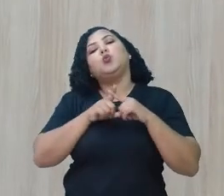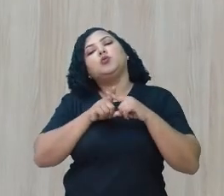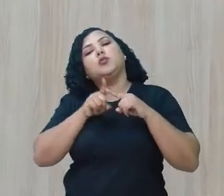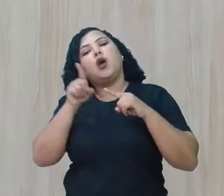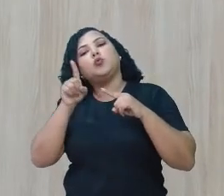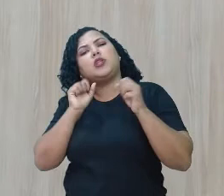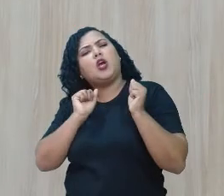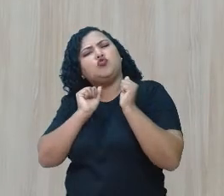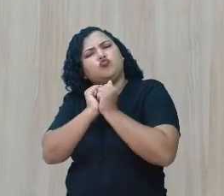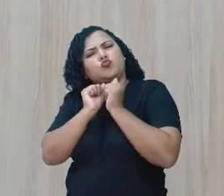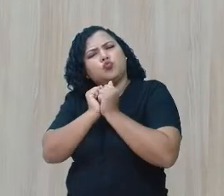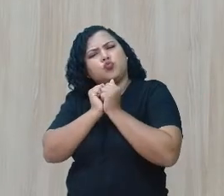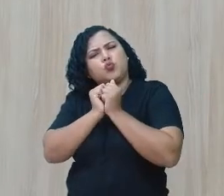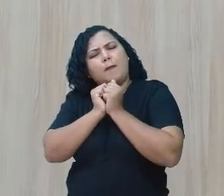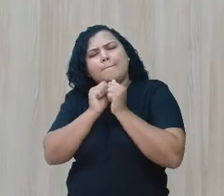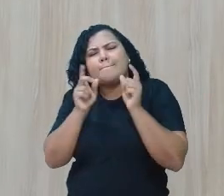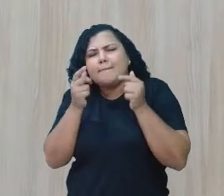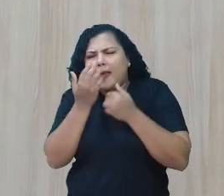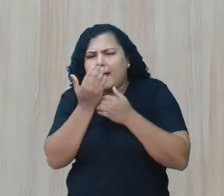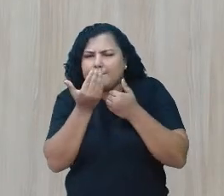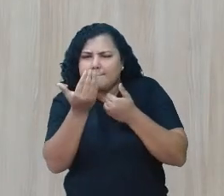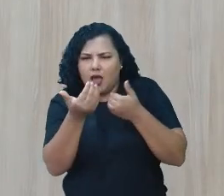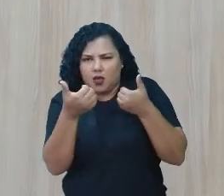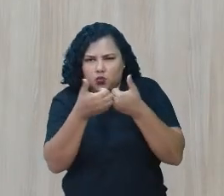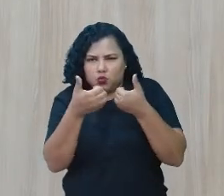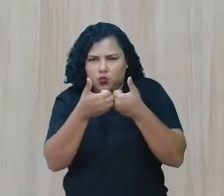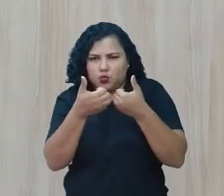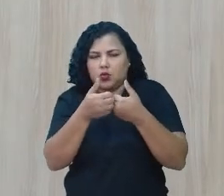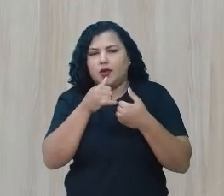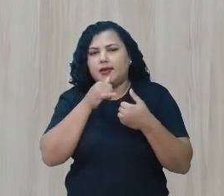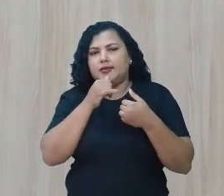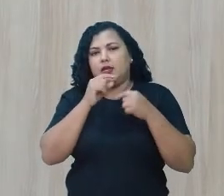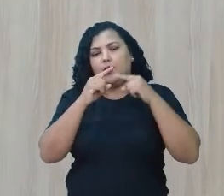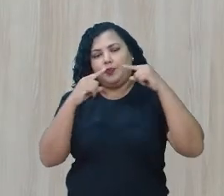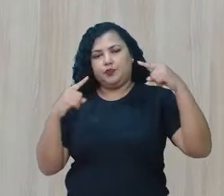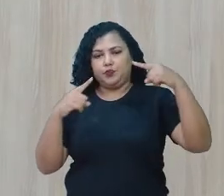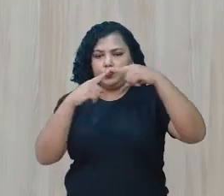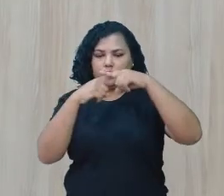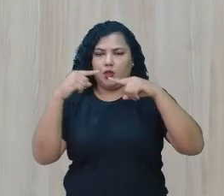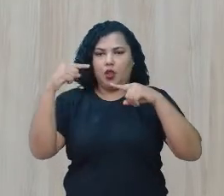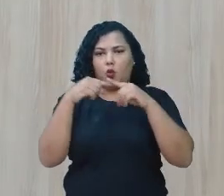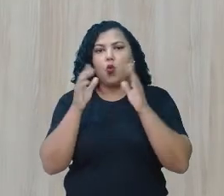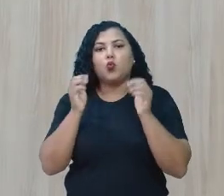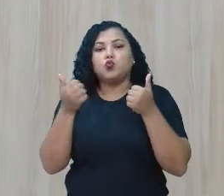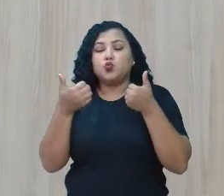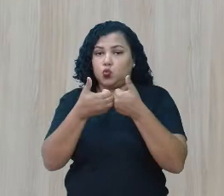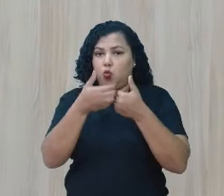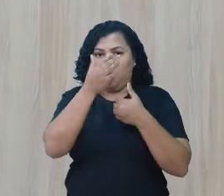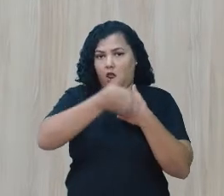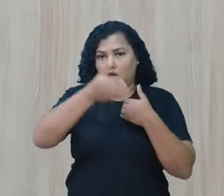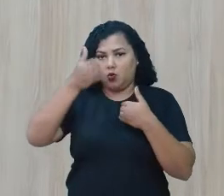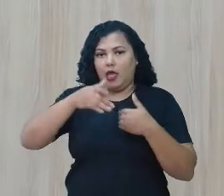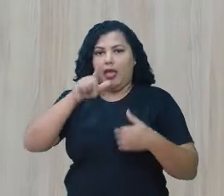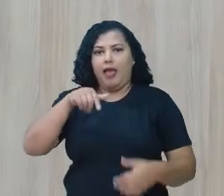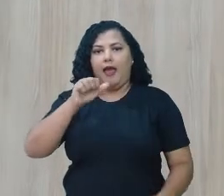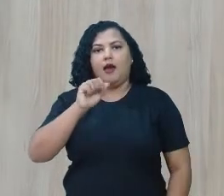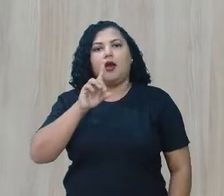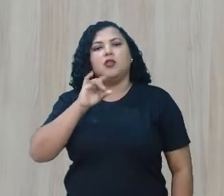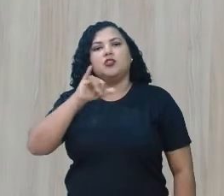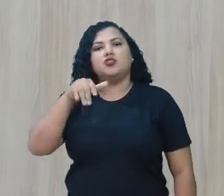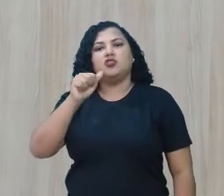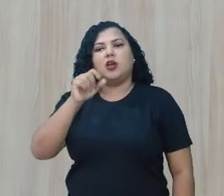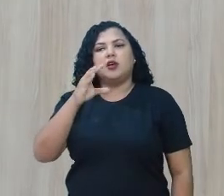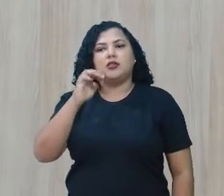que estão juntinhos, coladinhos, tá bom? Então, um ângulo que está do lado do outro, eles são ângulos adjacentes. E aí eu